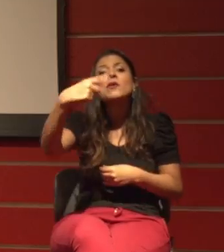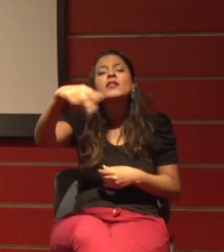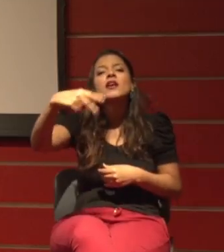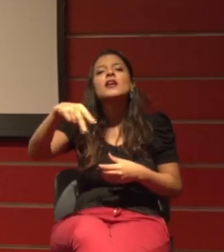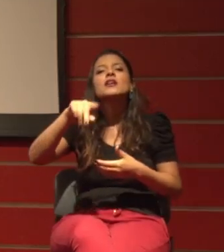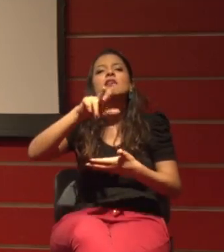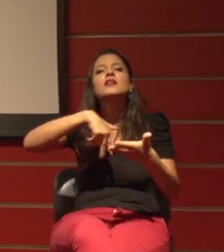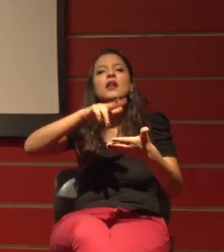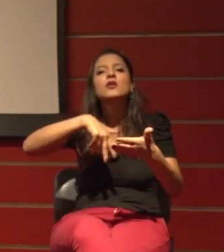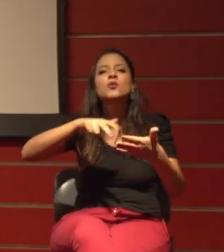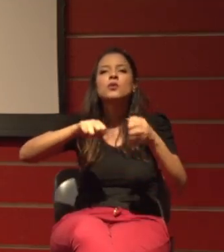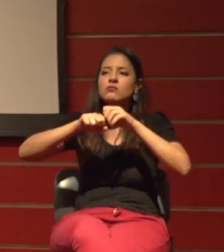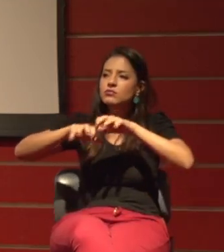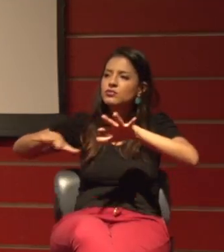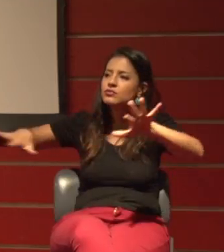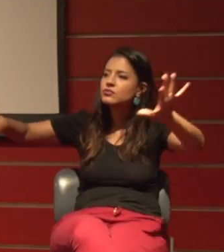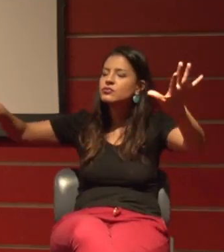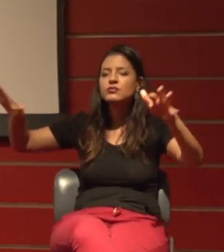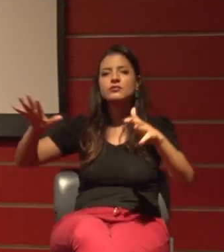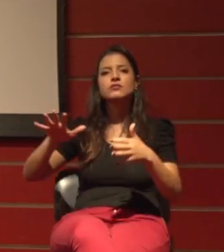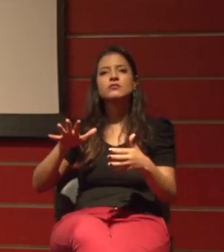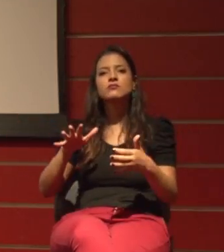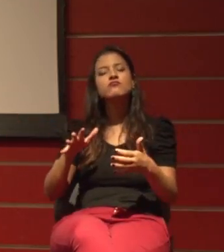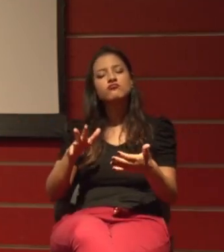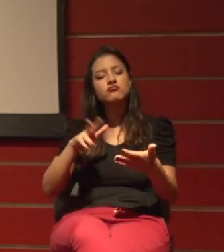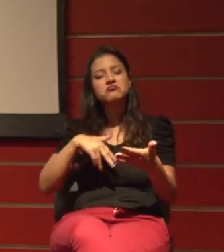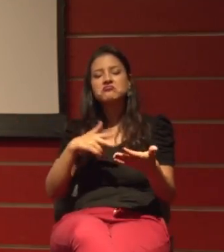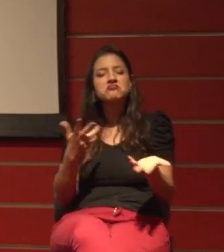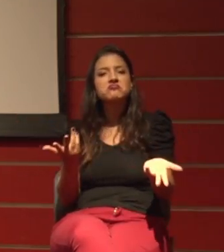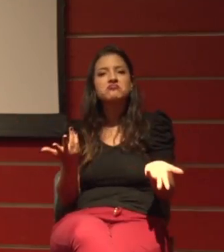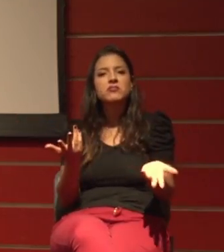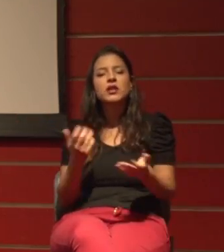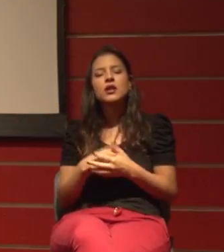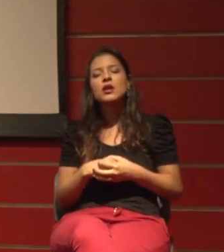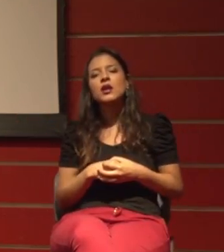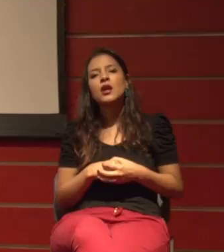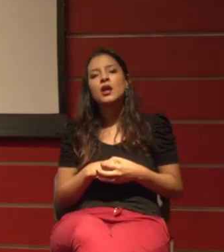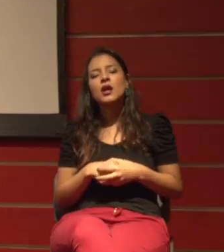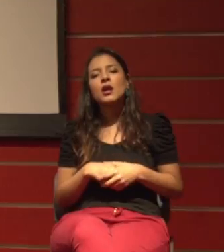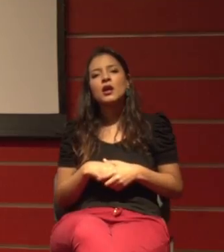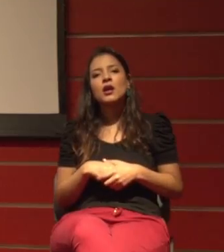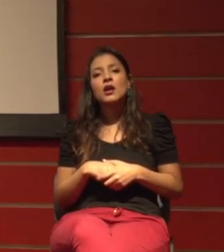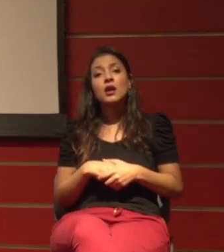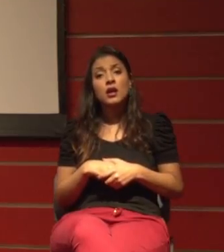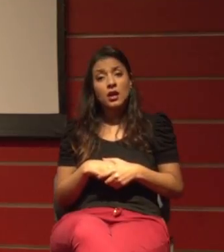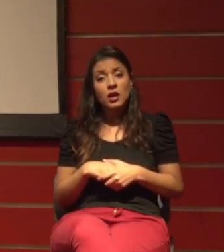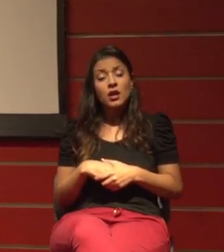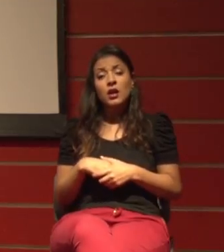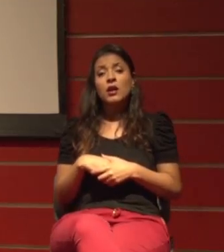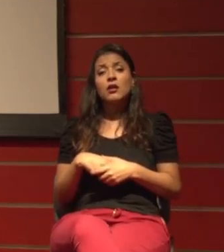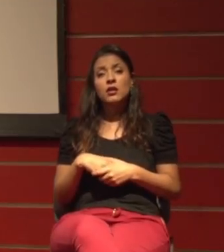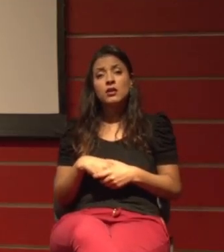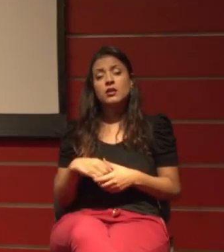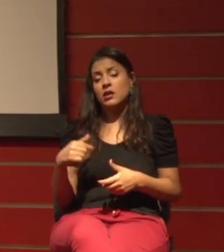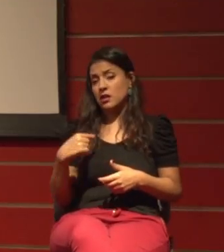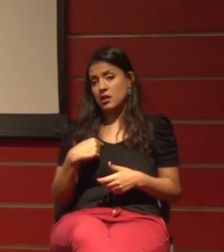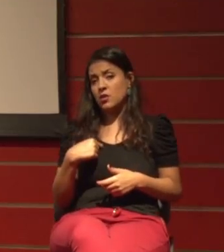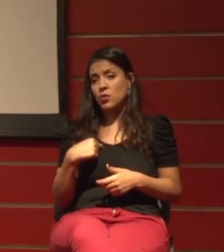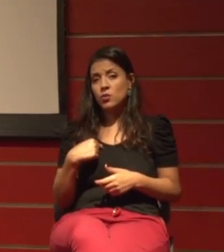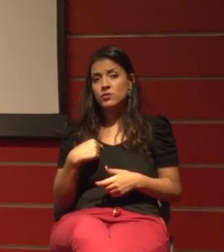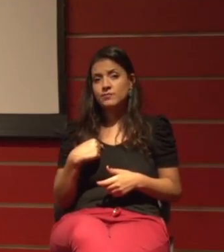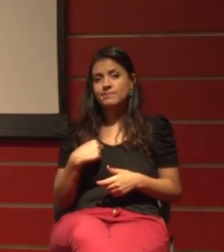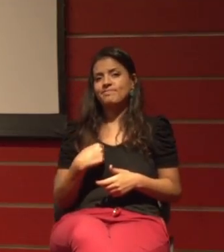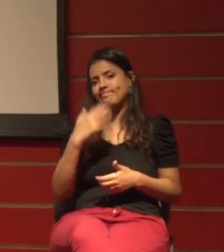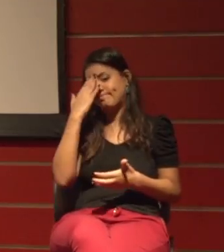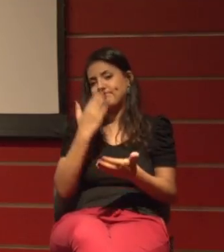Mais amplo e isso acaba ou seja são essas é esse Também eu acredito não não tem